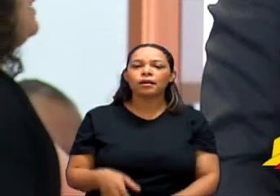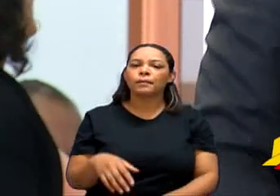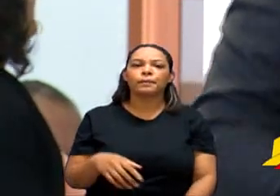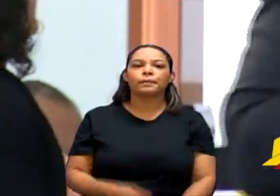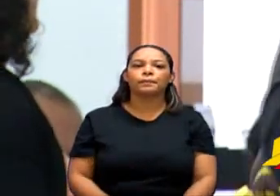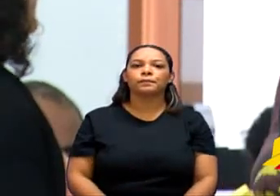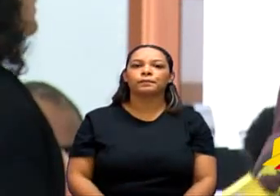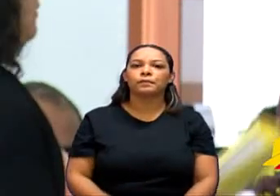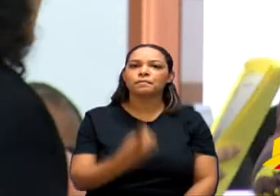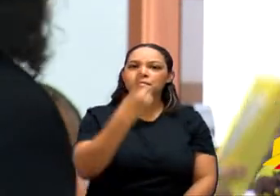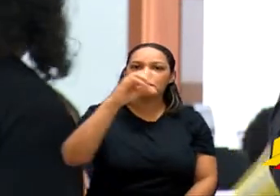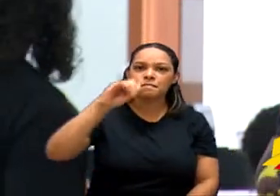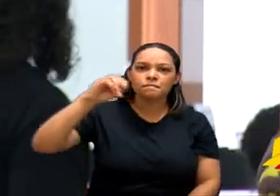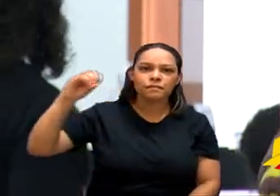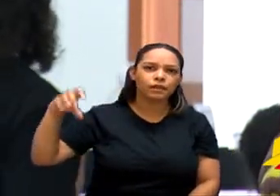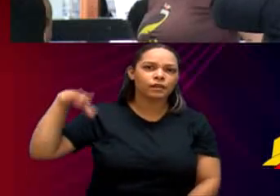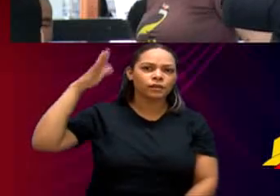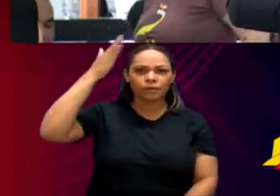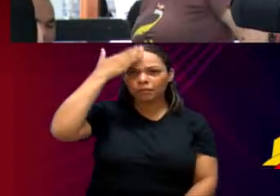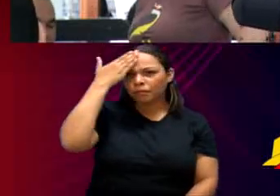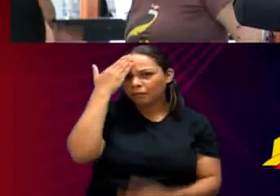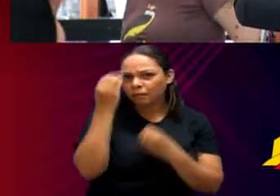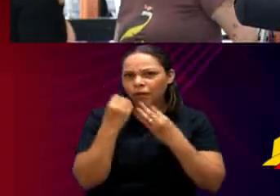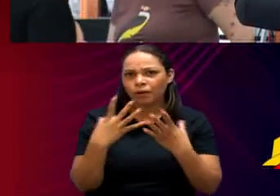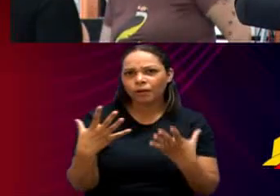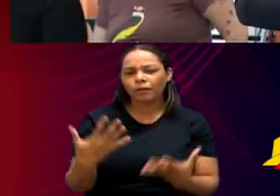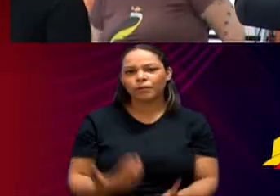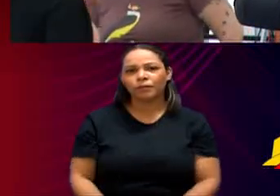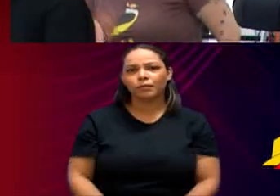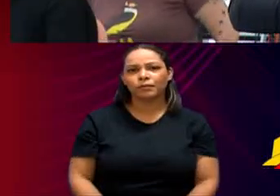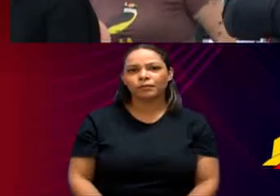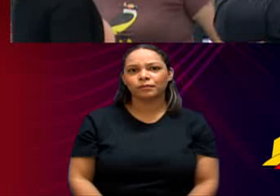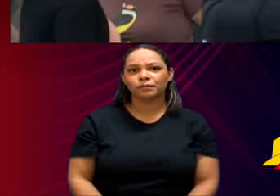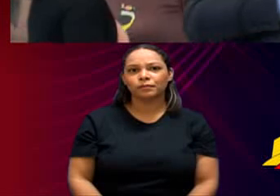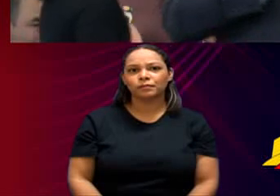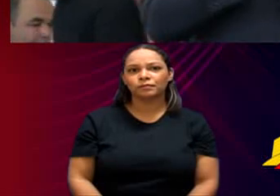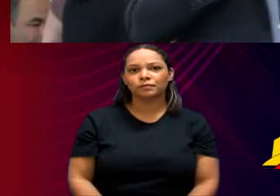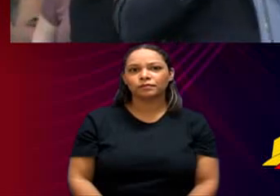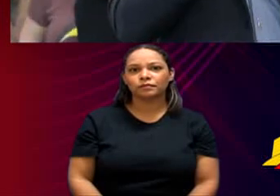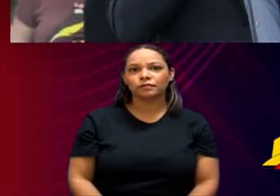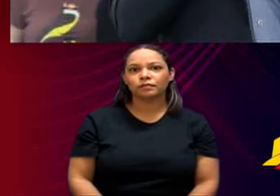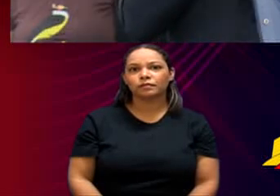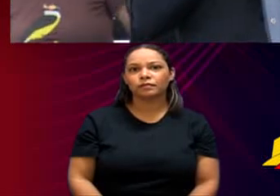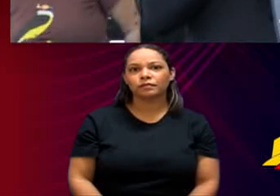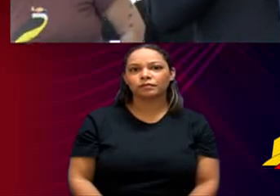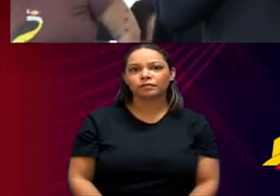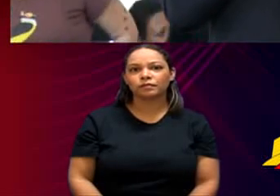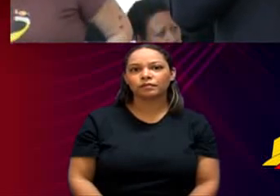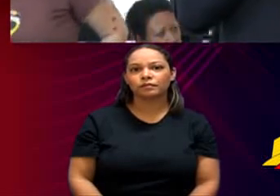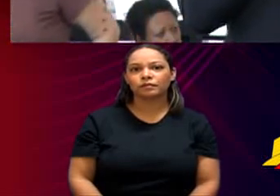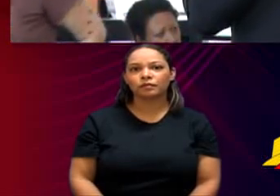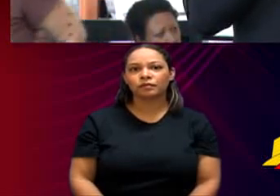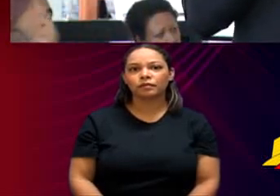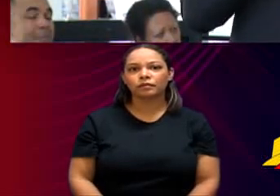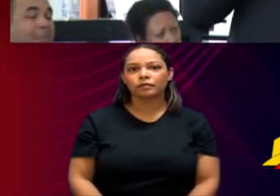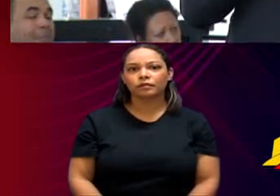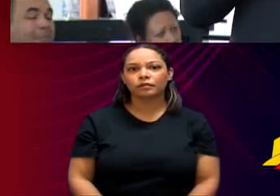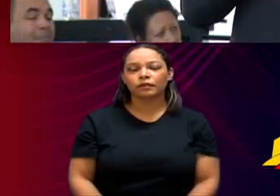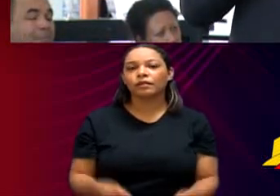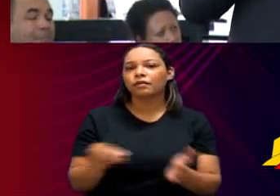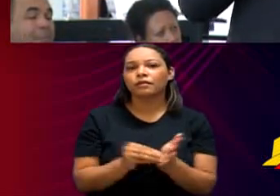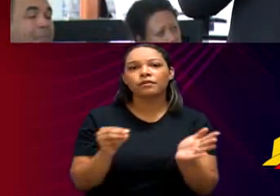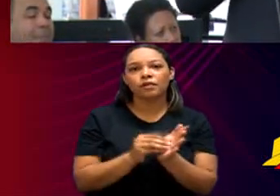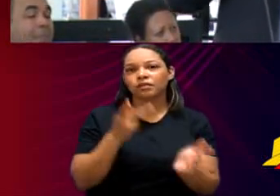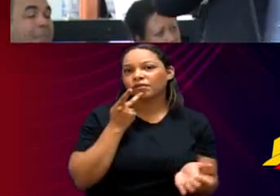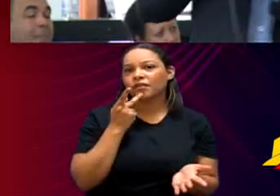Nesse mesmo período, e eu lembro que a Yara batia e tal... Mas houve um processo de desocupação das áreas muito grande. Só que a traição, João, e a falta de palavra, Hélio.